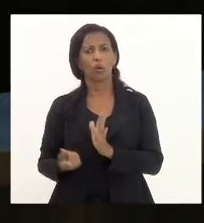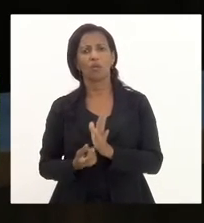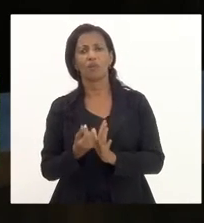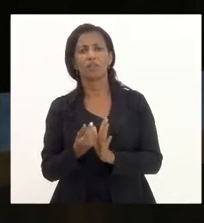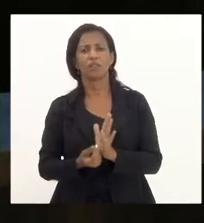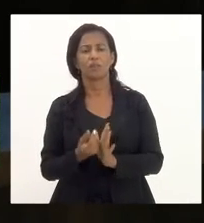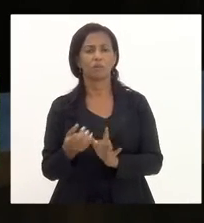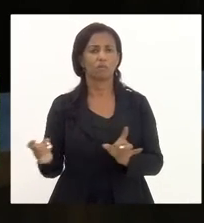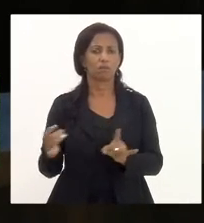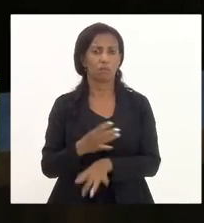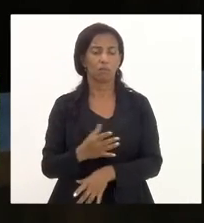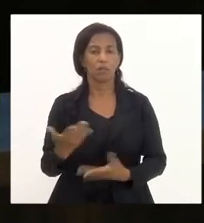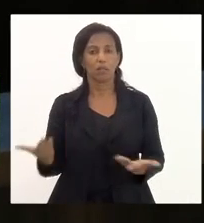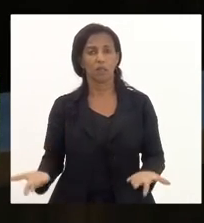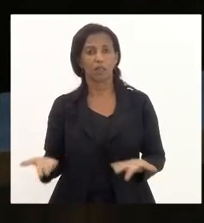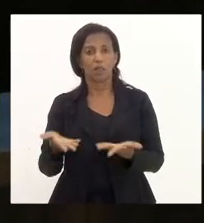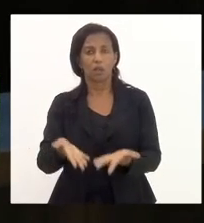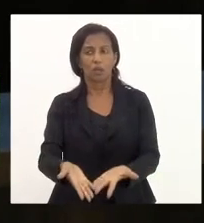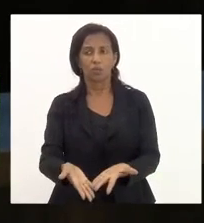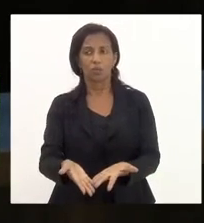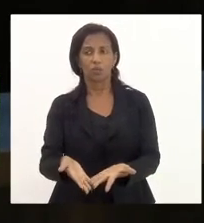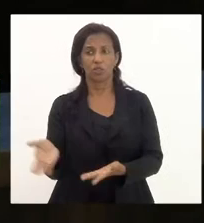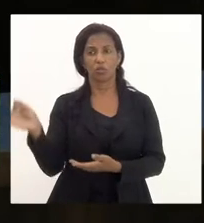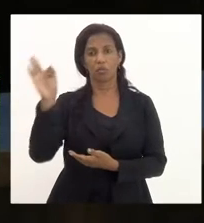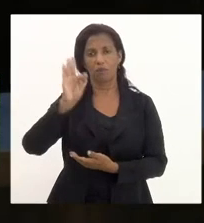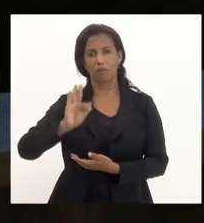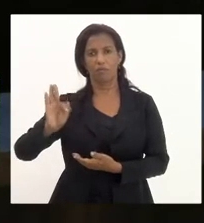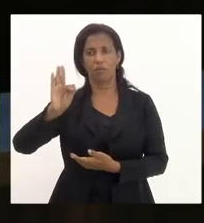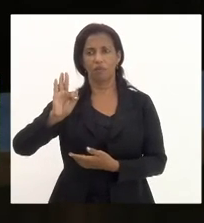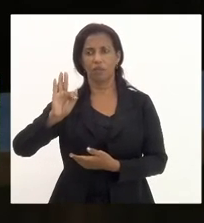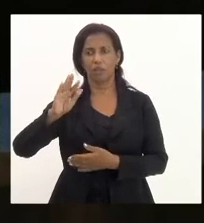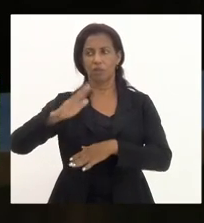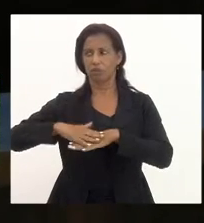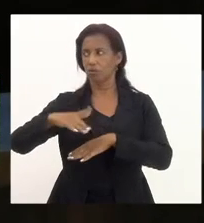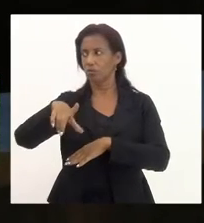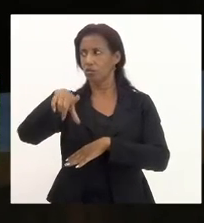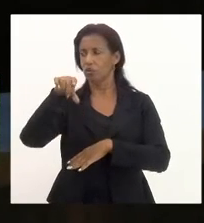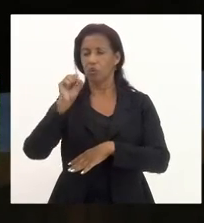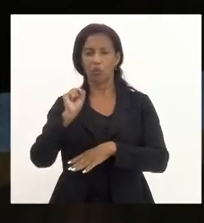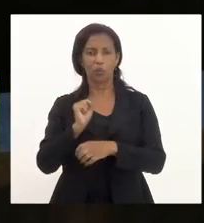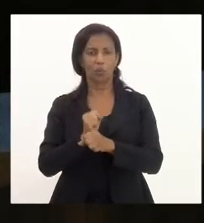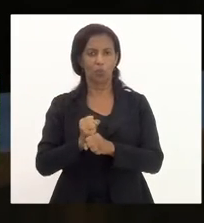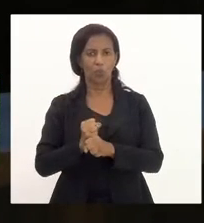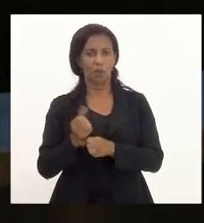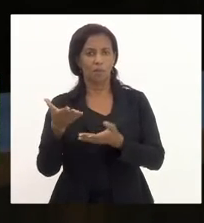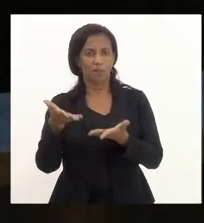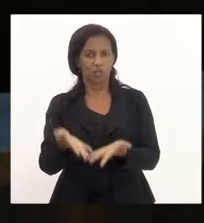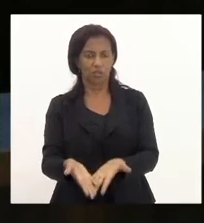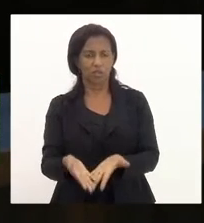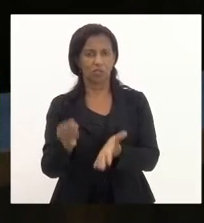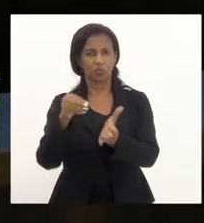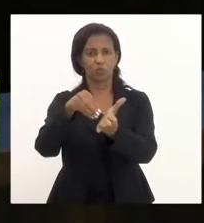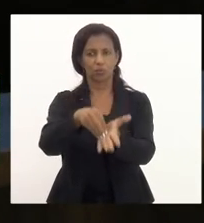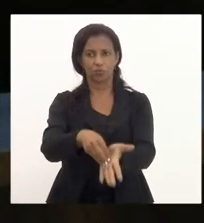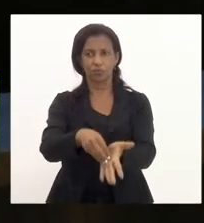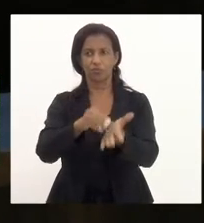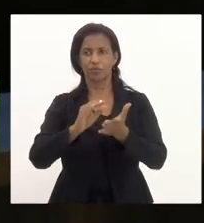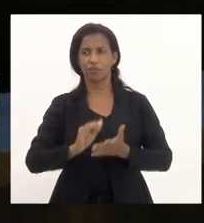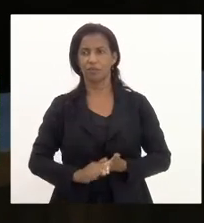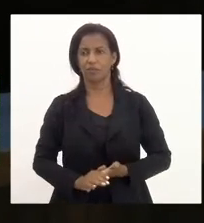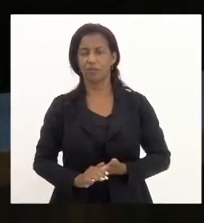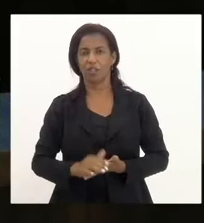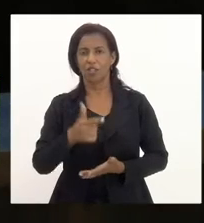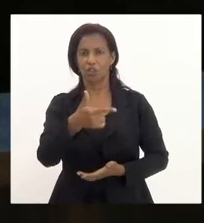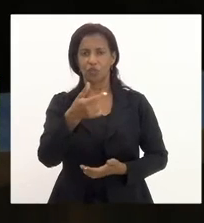orçamento empenhado e que então não seja uma faculdade do estado escolheu ano mas que seja colocado que o ano seja de fato